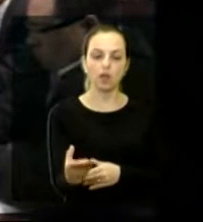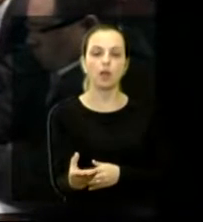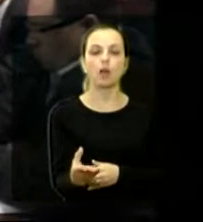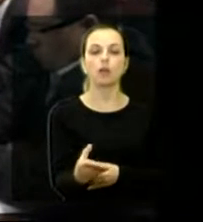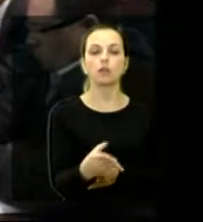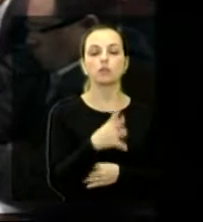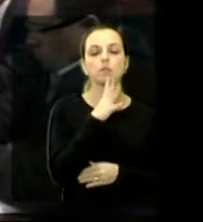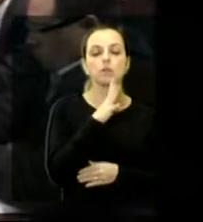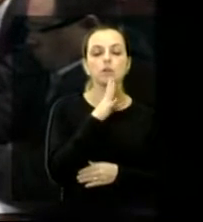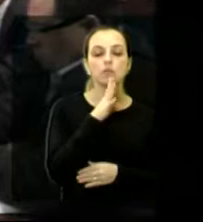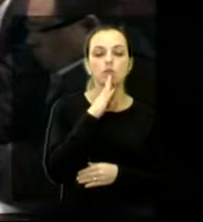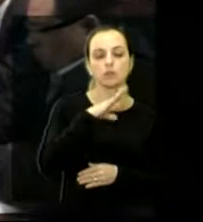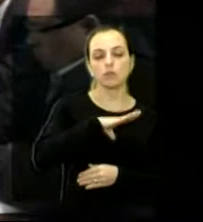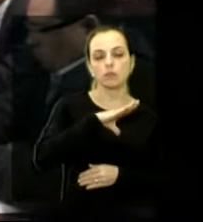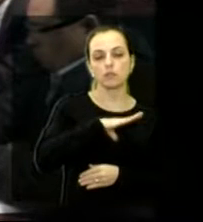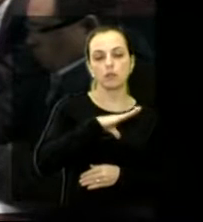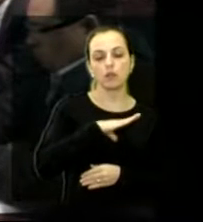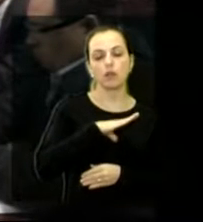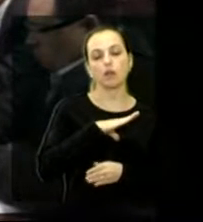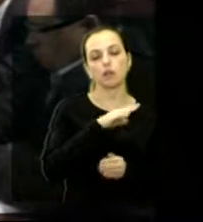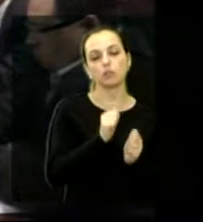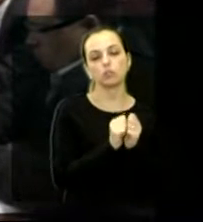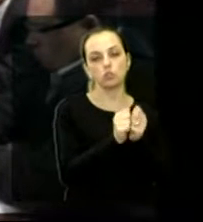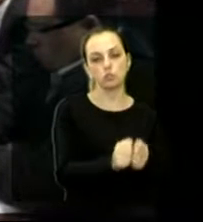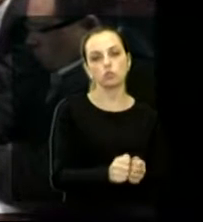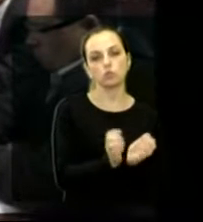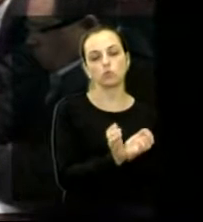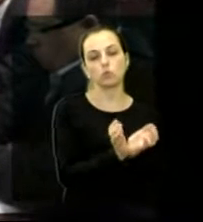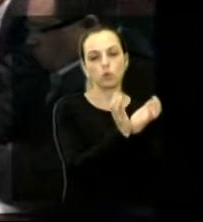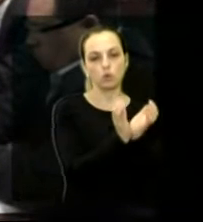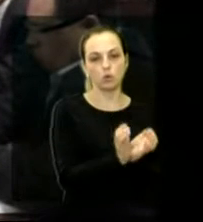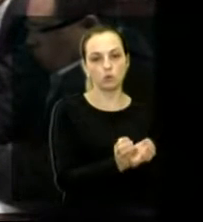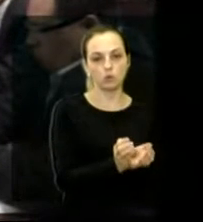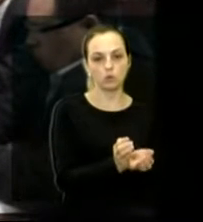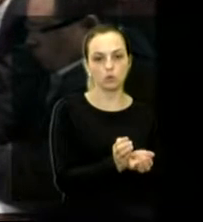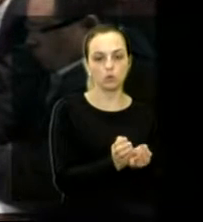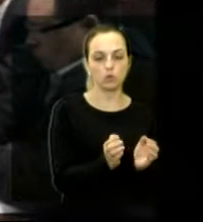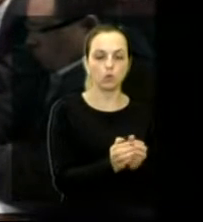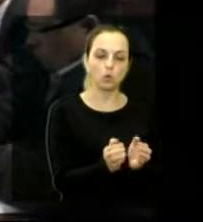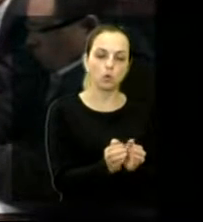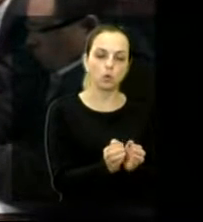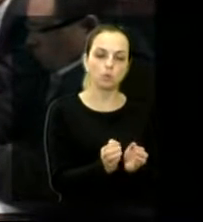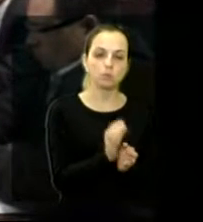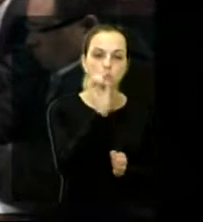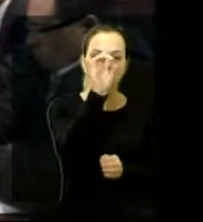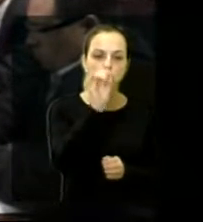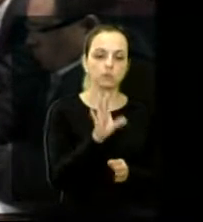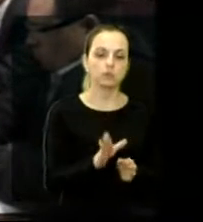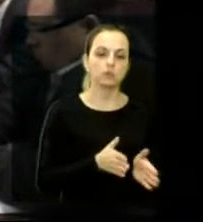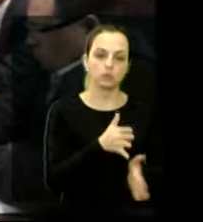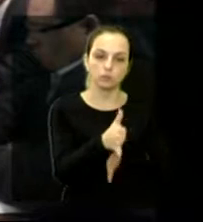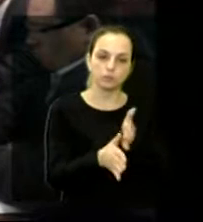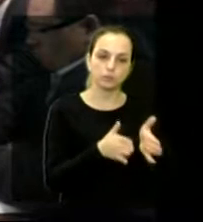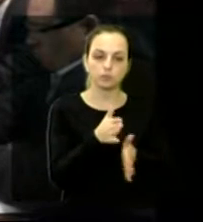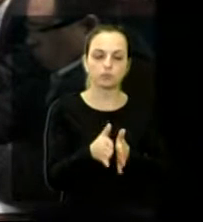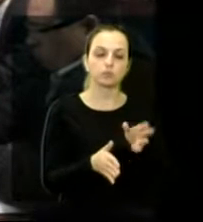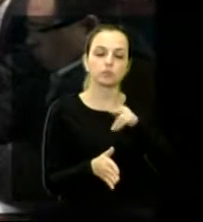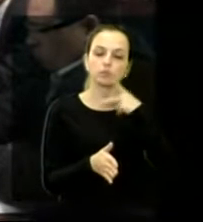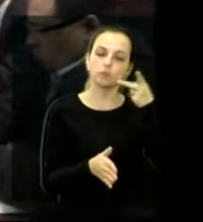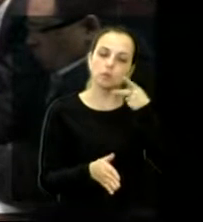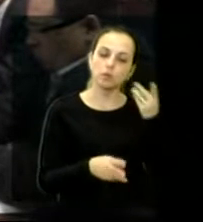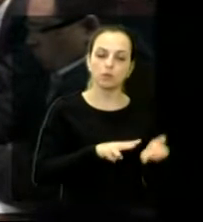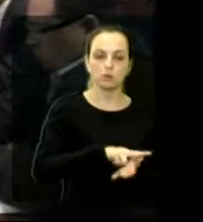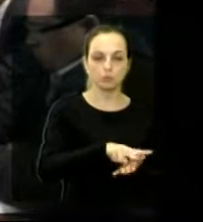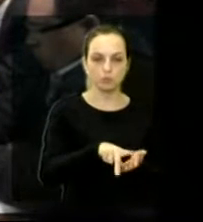Comissão Especial dos Trilhos, o Adilson Vital, Donizete Simeone, o Jair